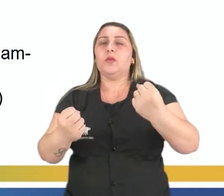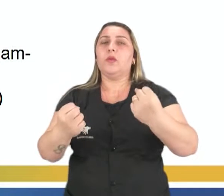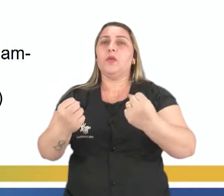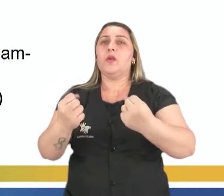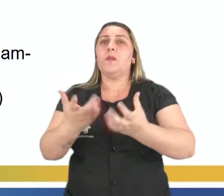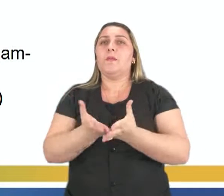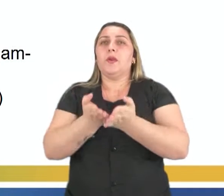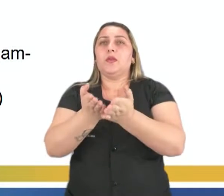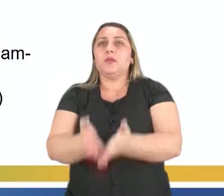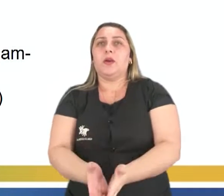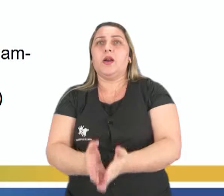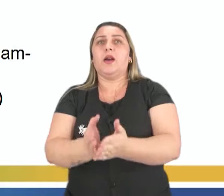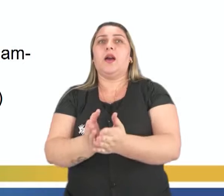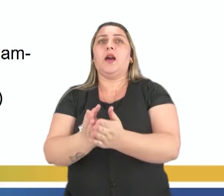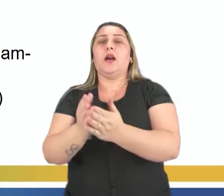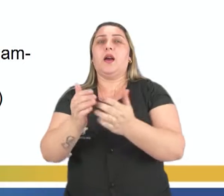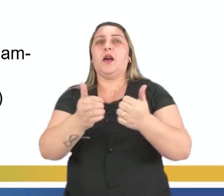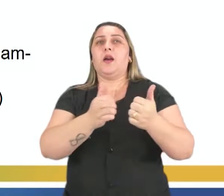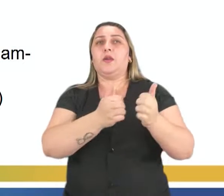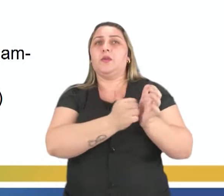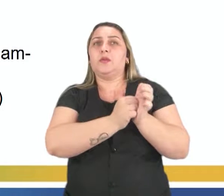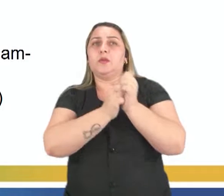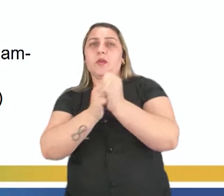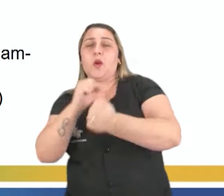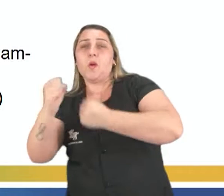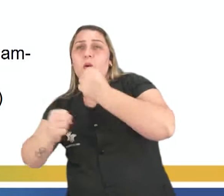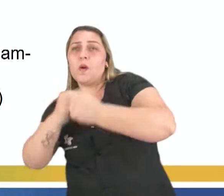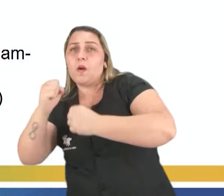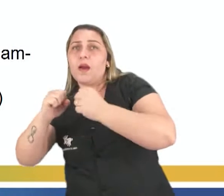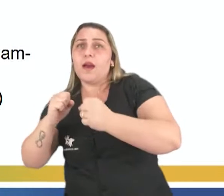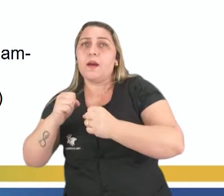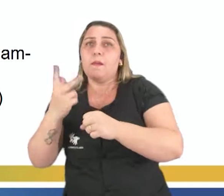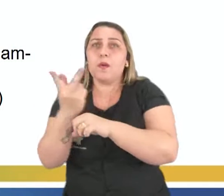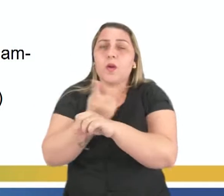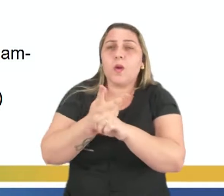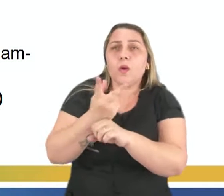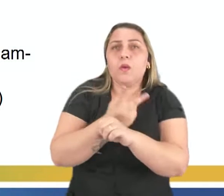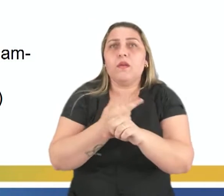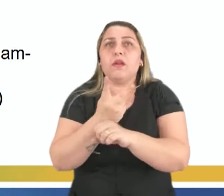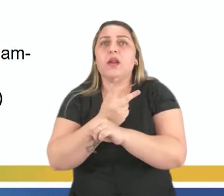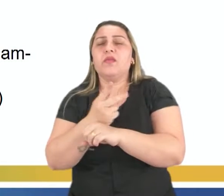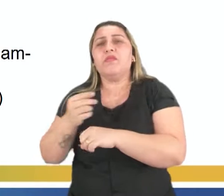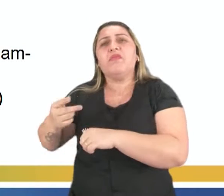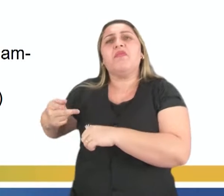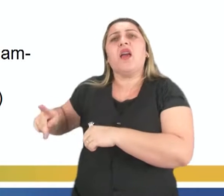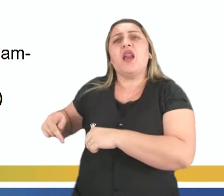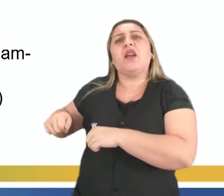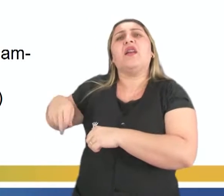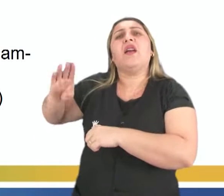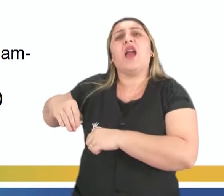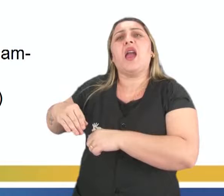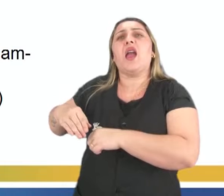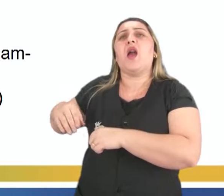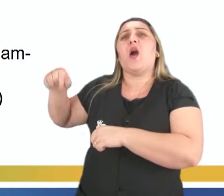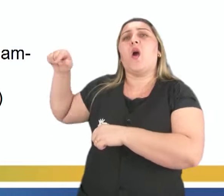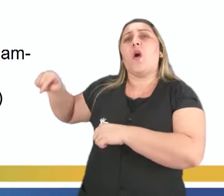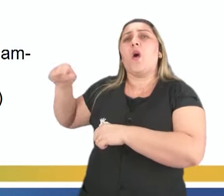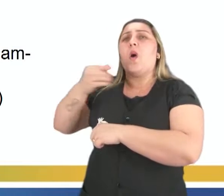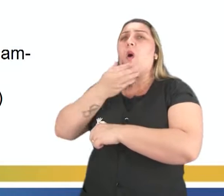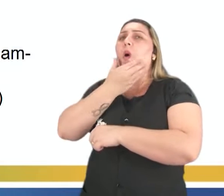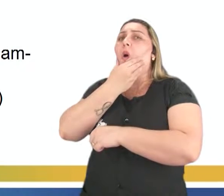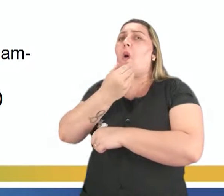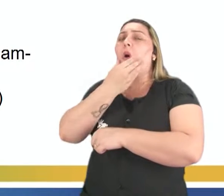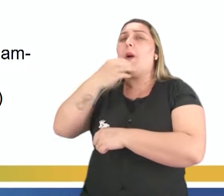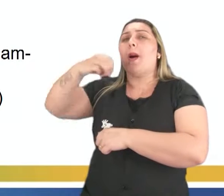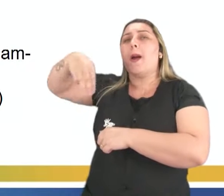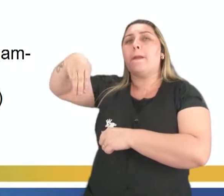Sigam-me. Corremos todos para o convés atrás dele. Dele quem? Dele, o marinheiro. Olha aí o